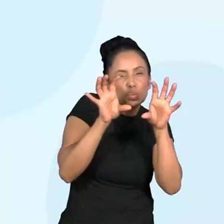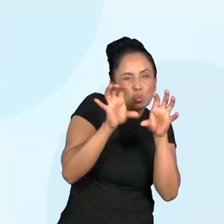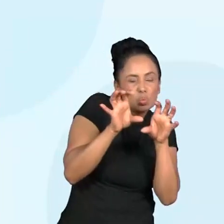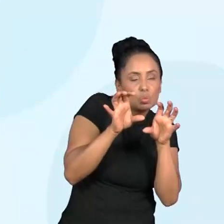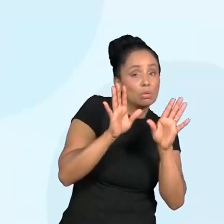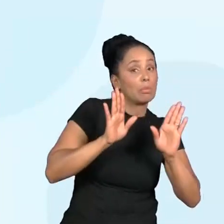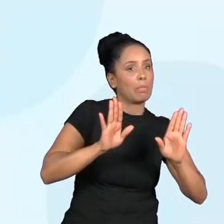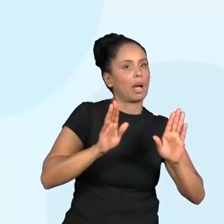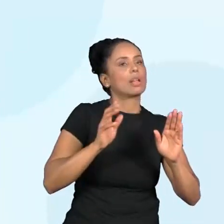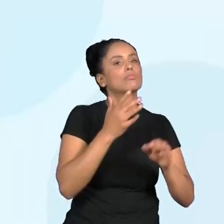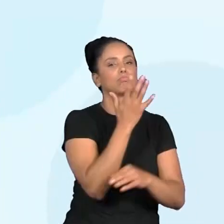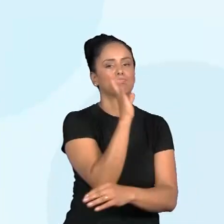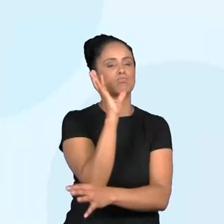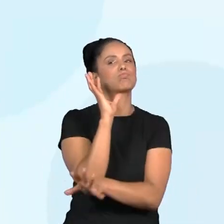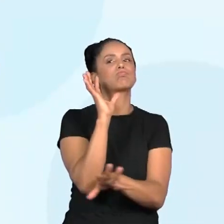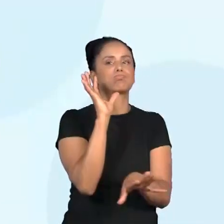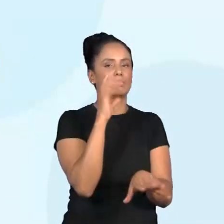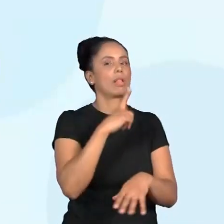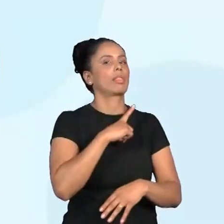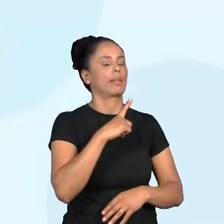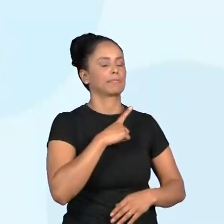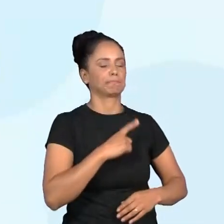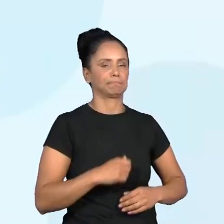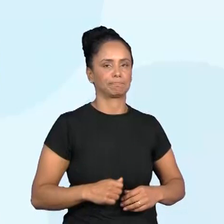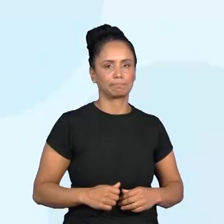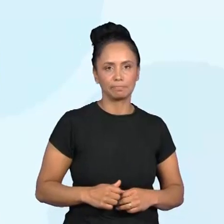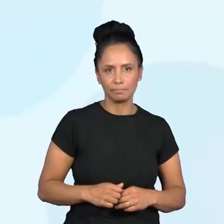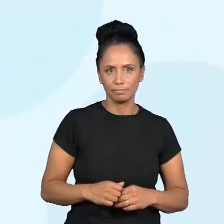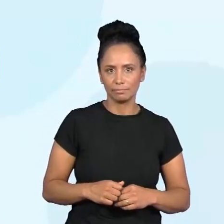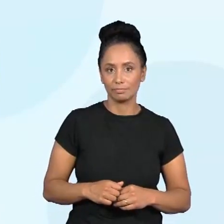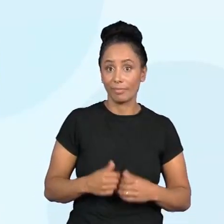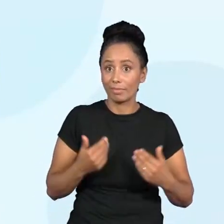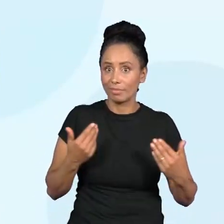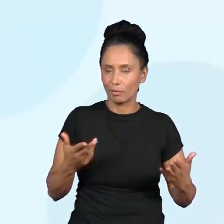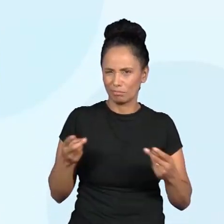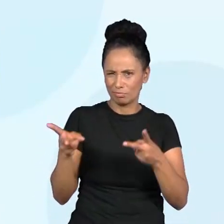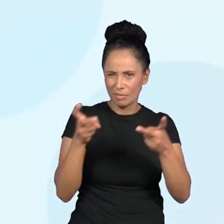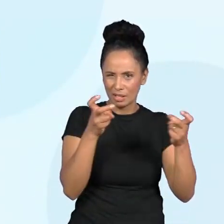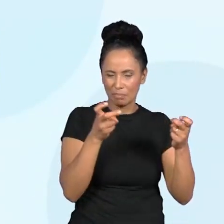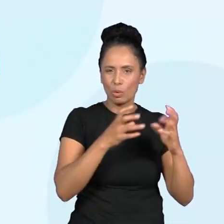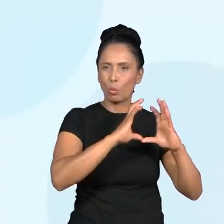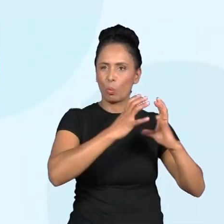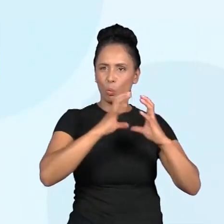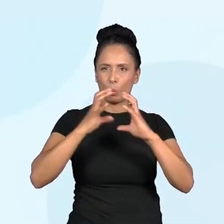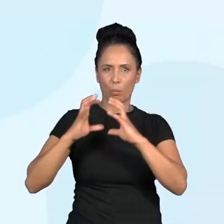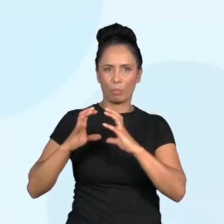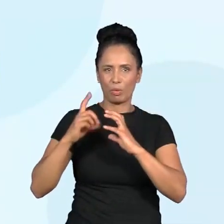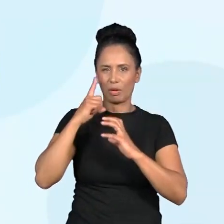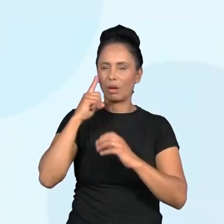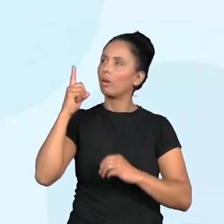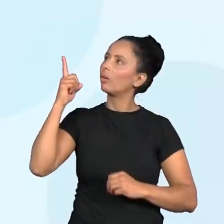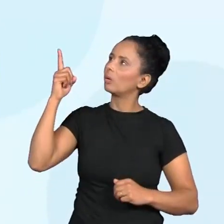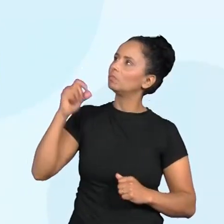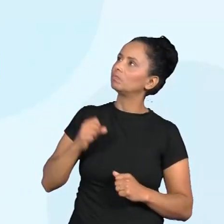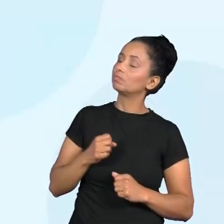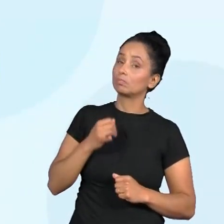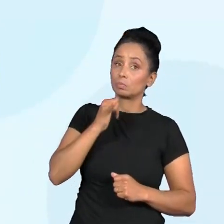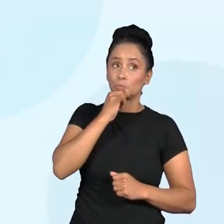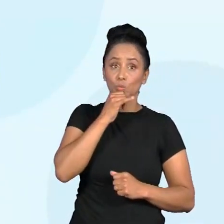escuro. Muito bem. Mas olha, nós podemos ver aqui que se o